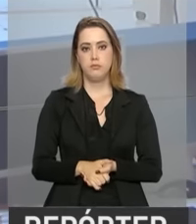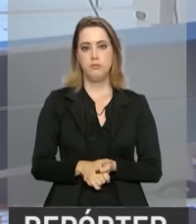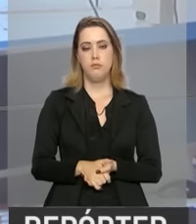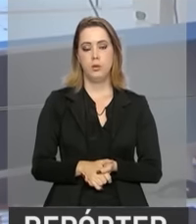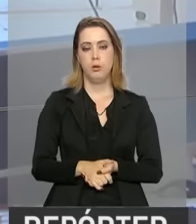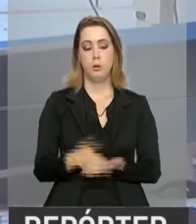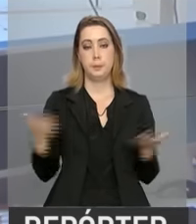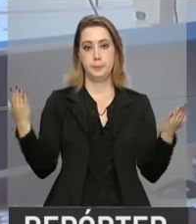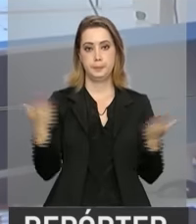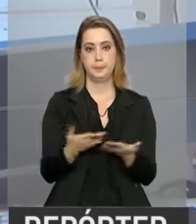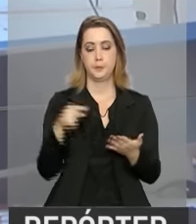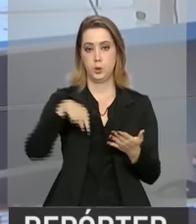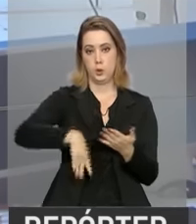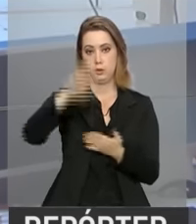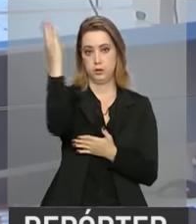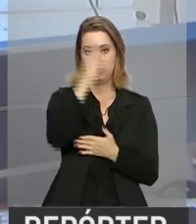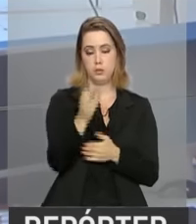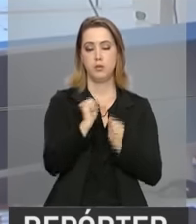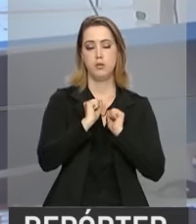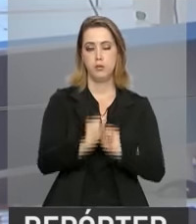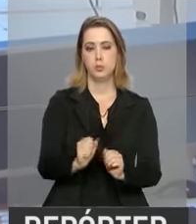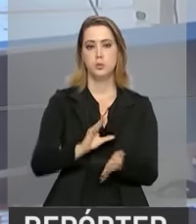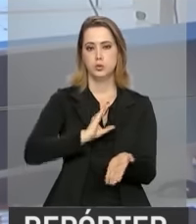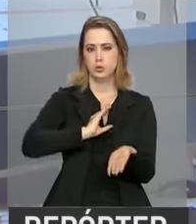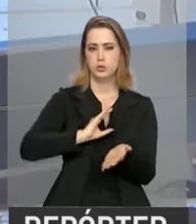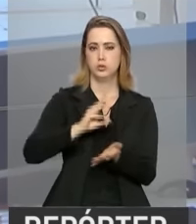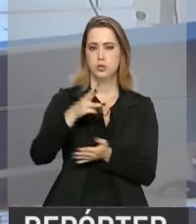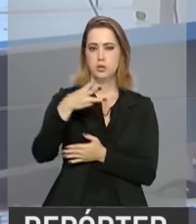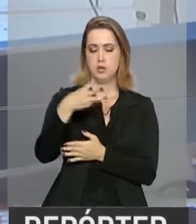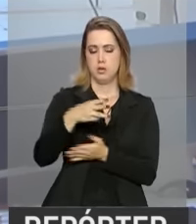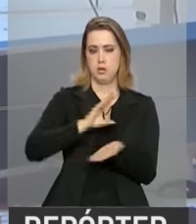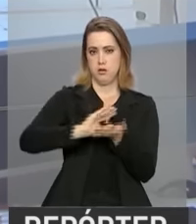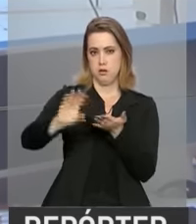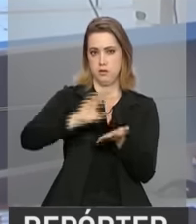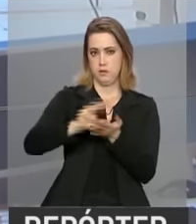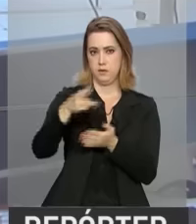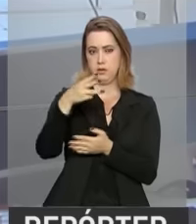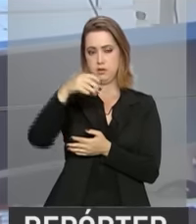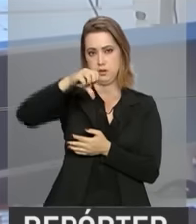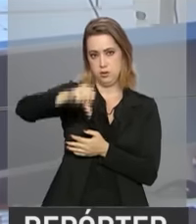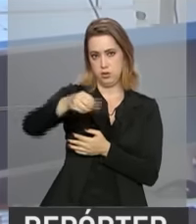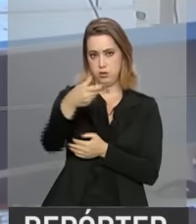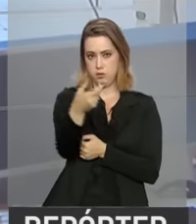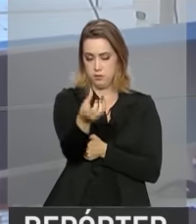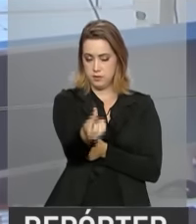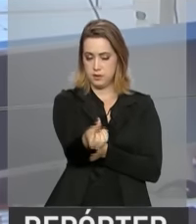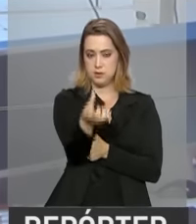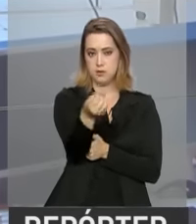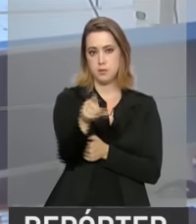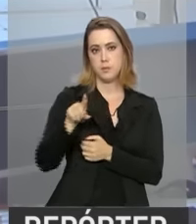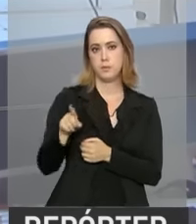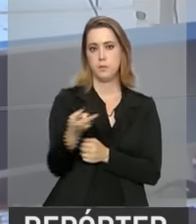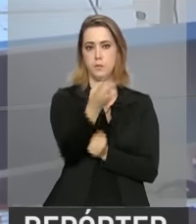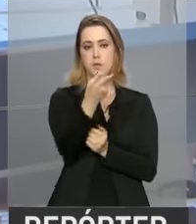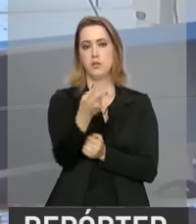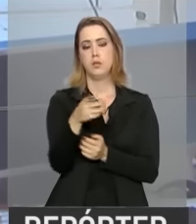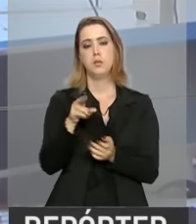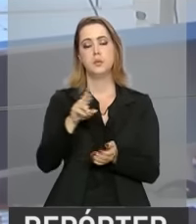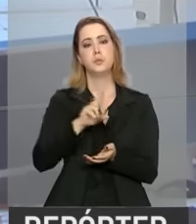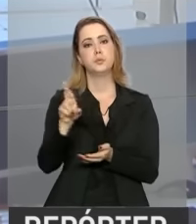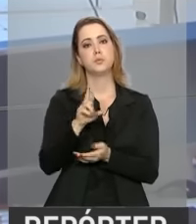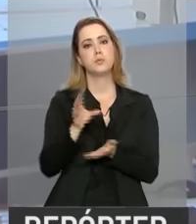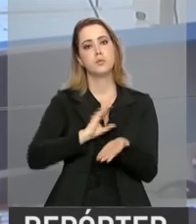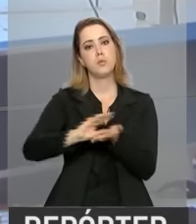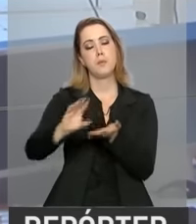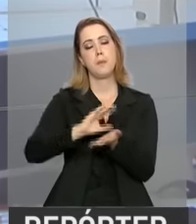foi autorizada a transferência de R$ 966 mil para o município de Coronel Freitas, em Santa Catarina. Os recursos